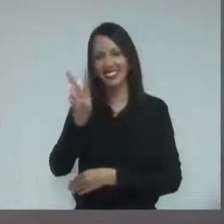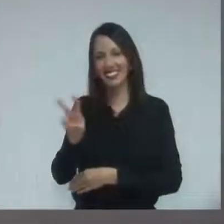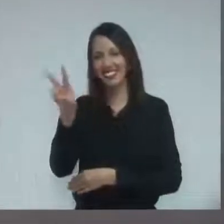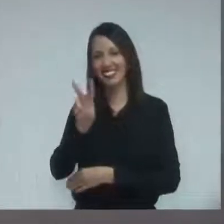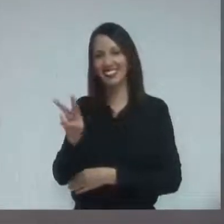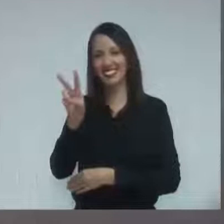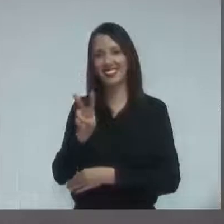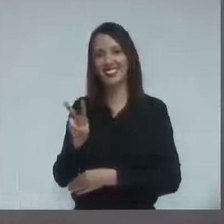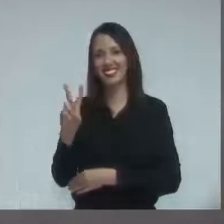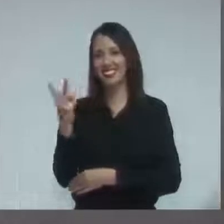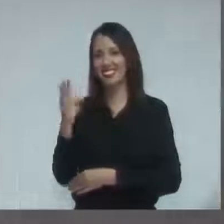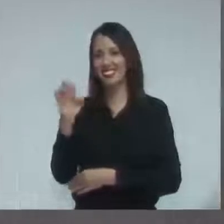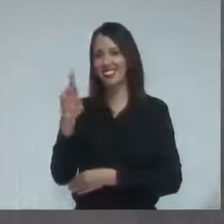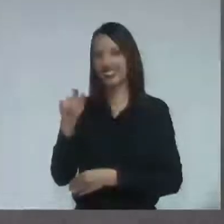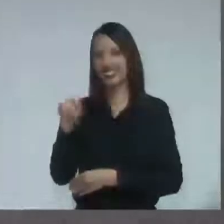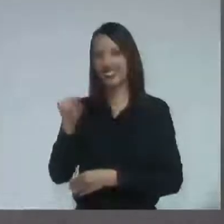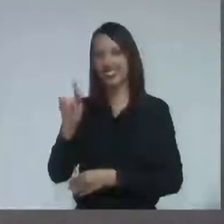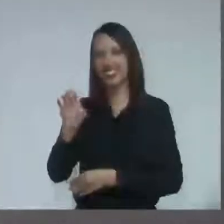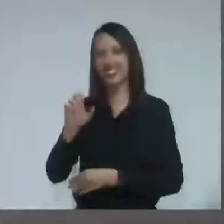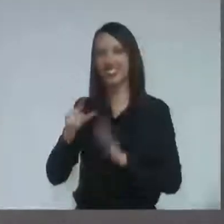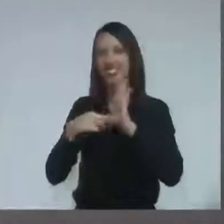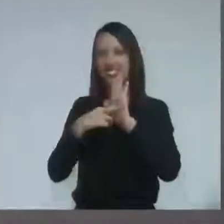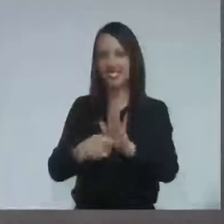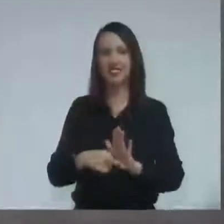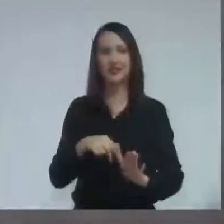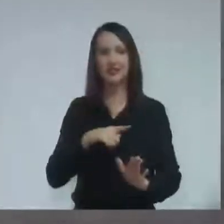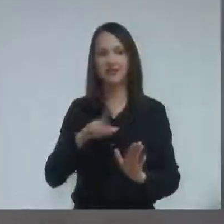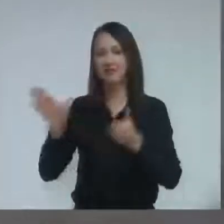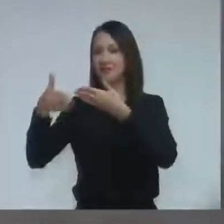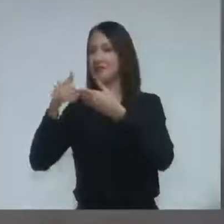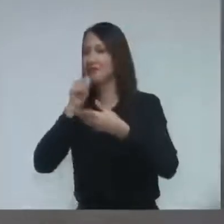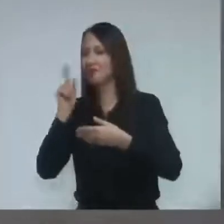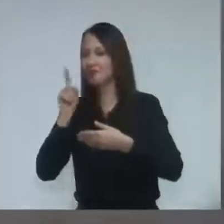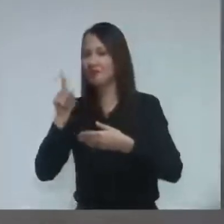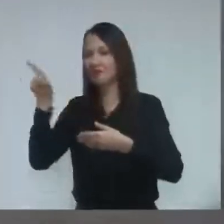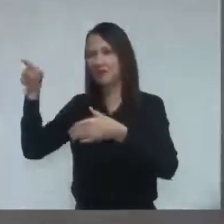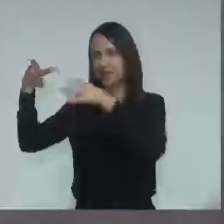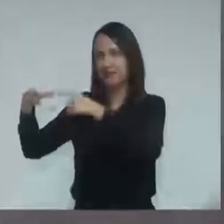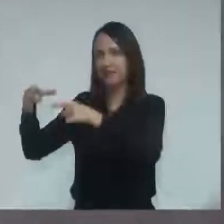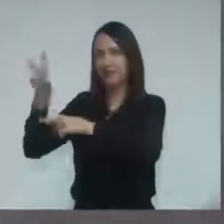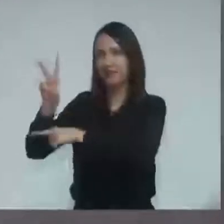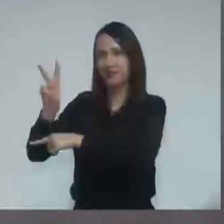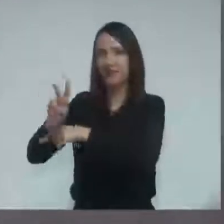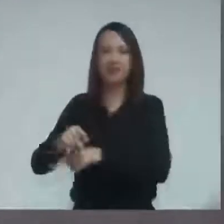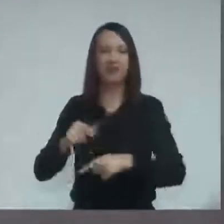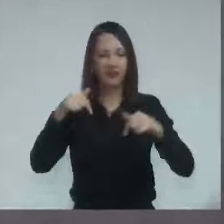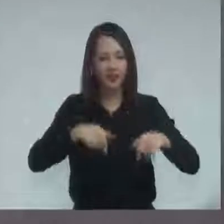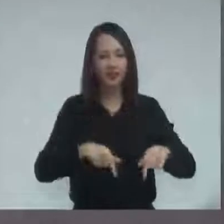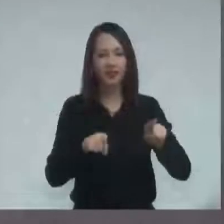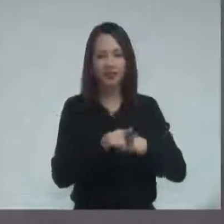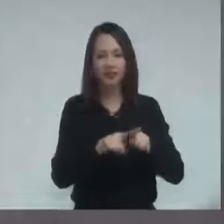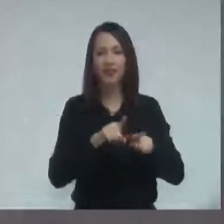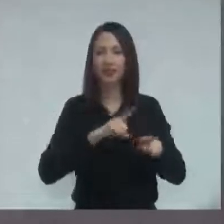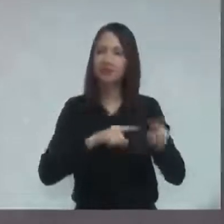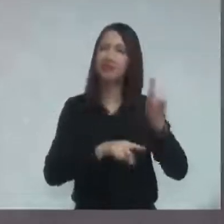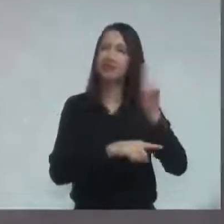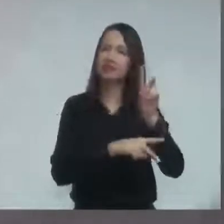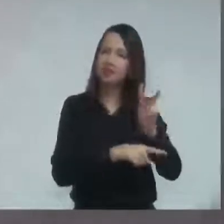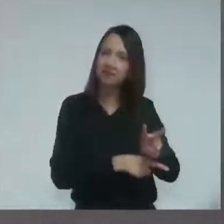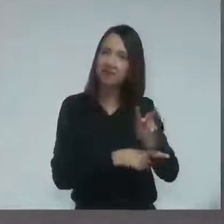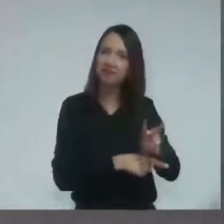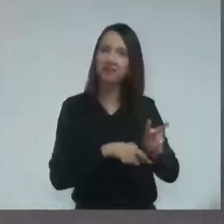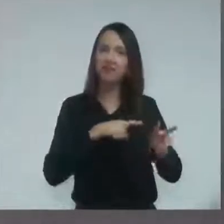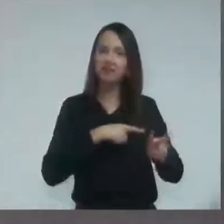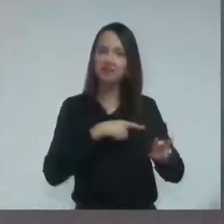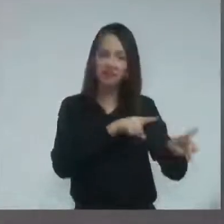a Serra dos Cocais. E a gente tem aqui a questão das nossas áreas de proteção, que são as chamadas zonas de conservação ambiental, e as